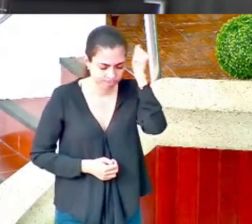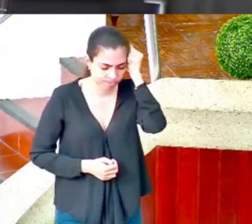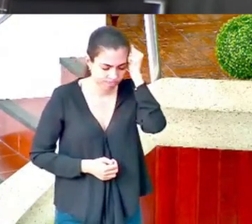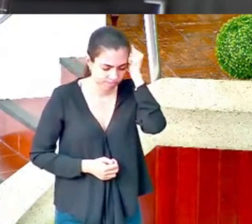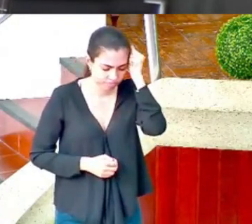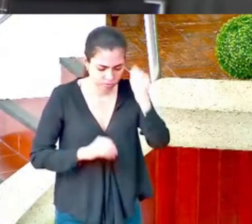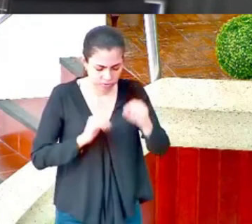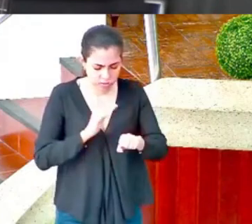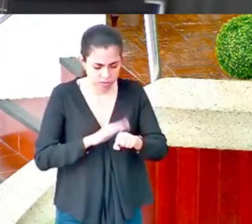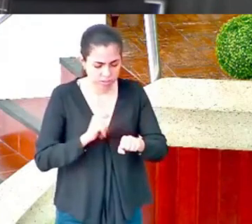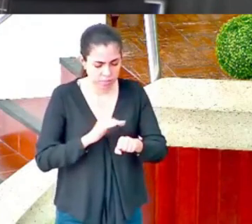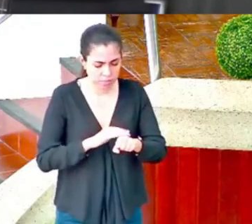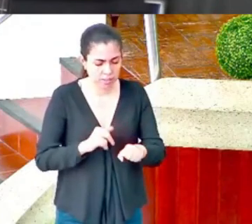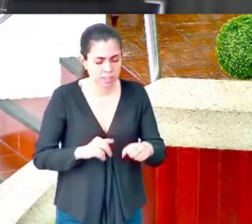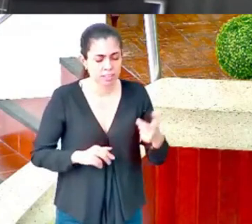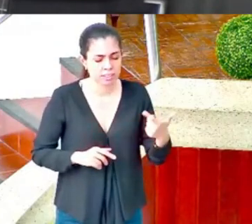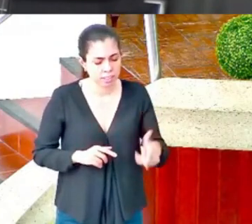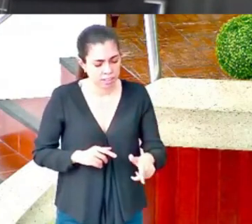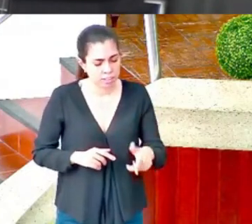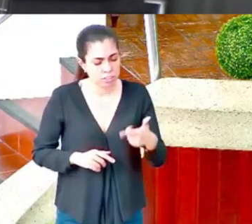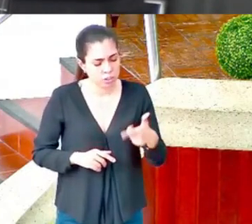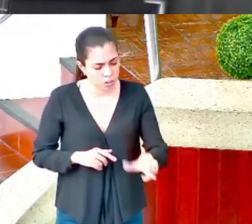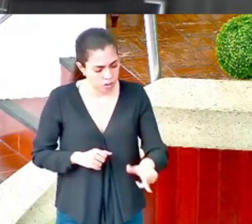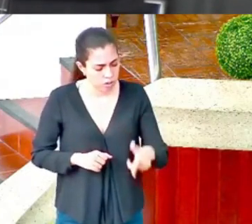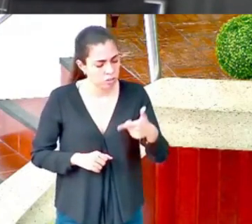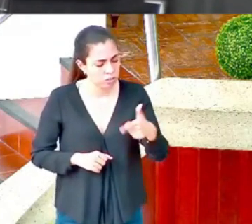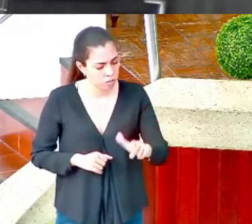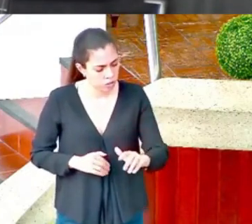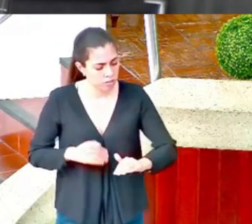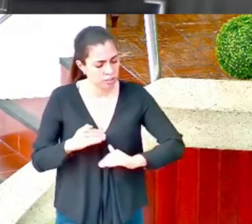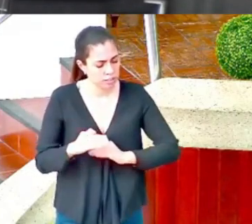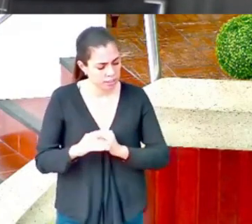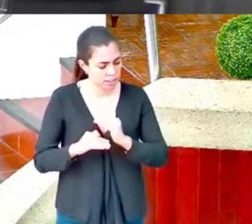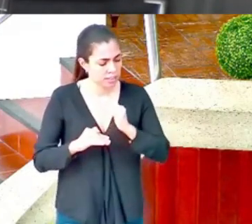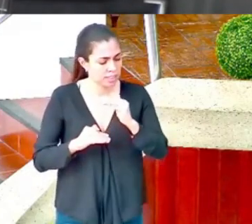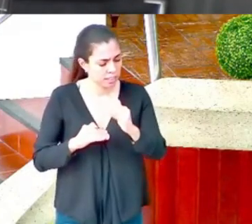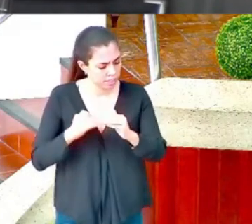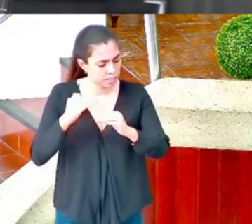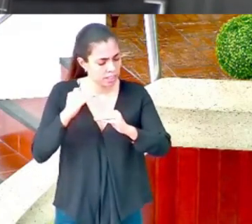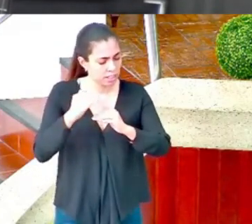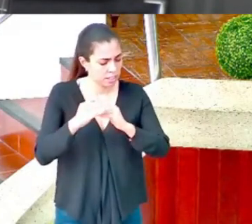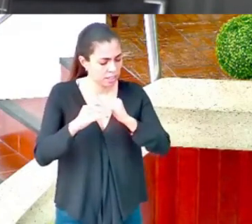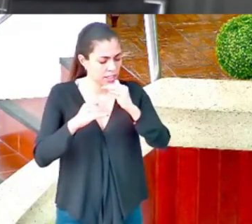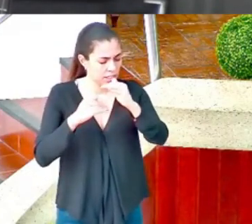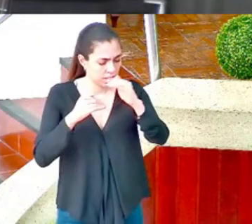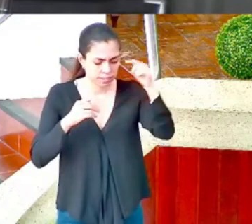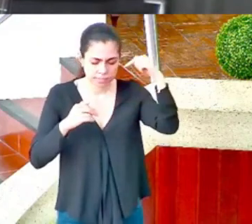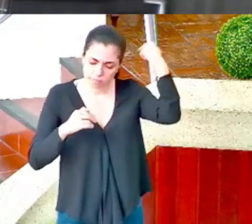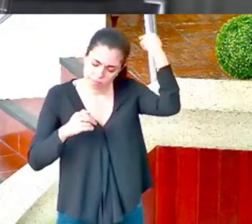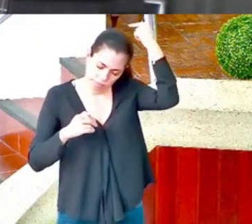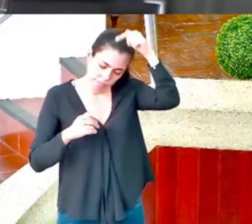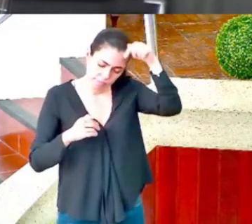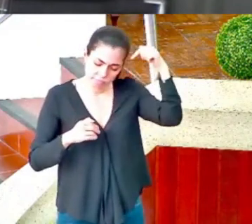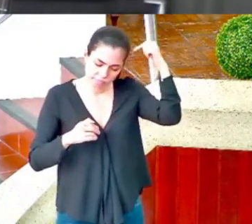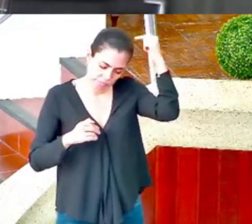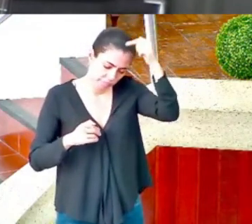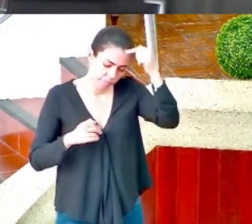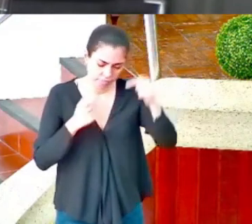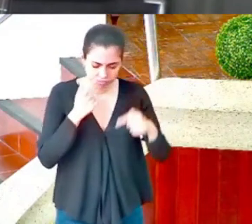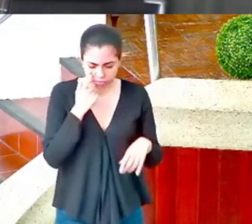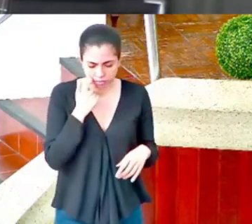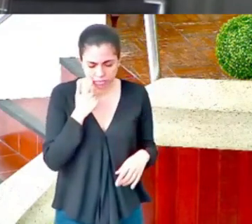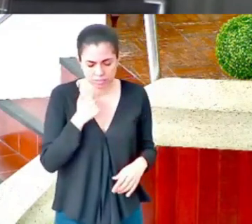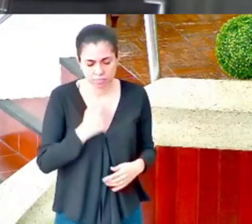gente continue constantemente revendo a nossa santificação. Senhor, santifica-nos. Tua palavra é a